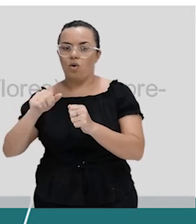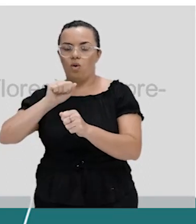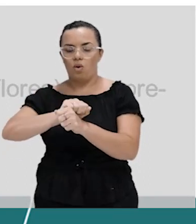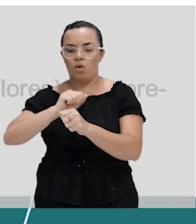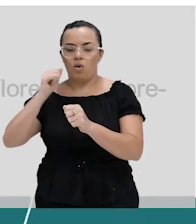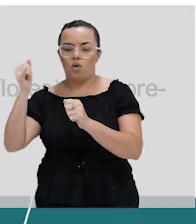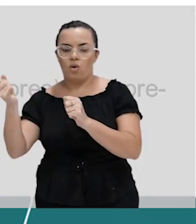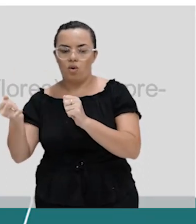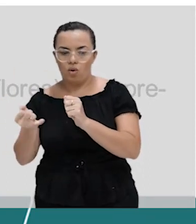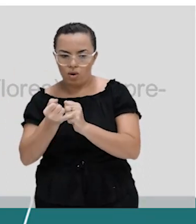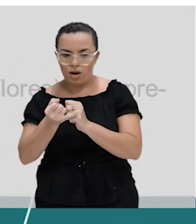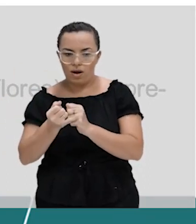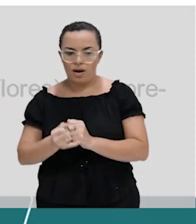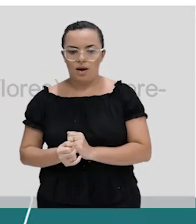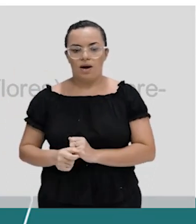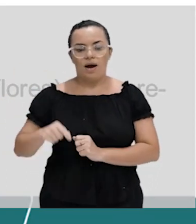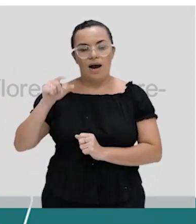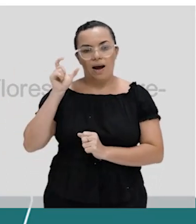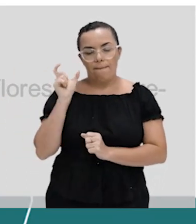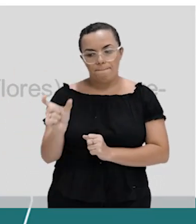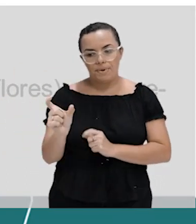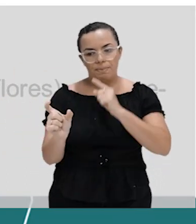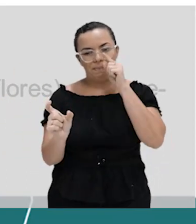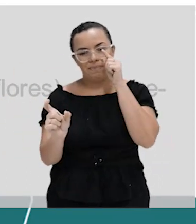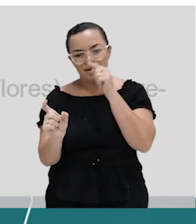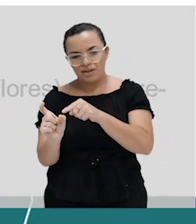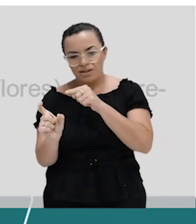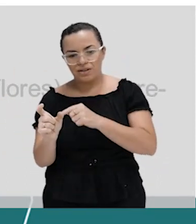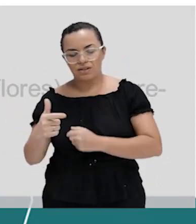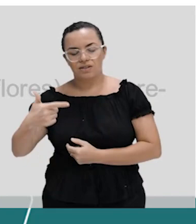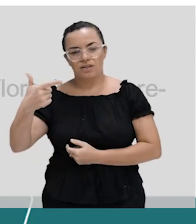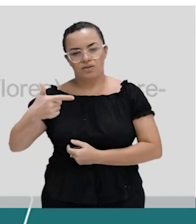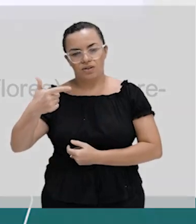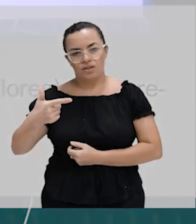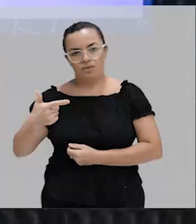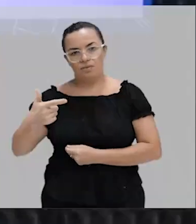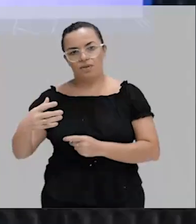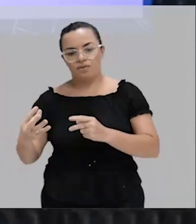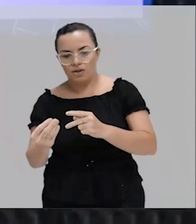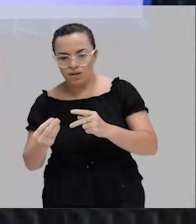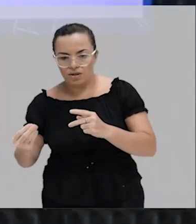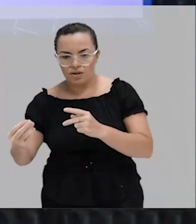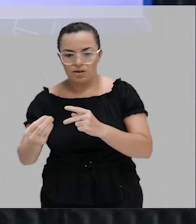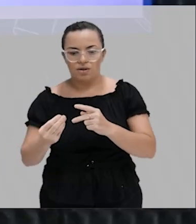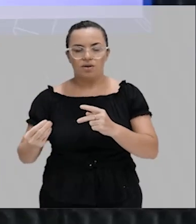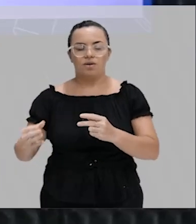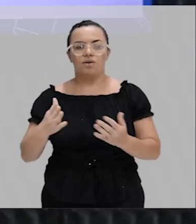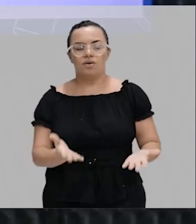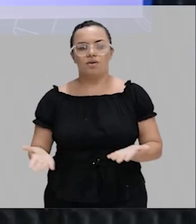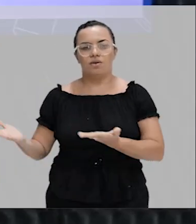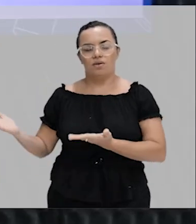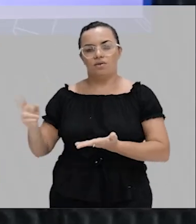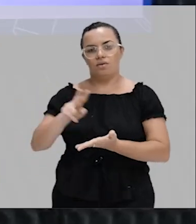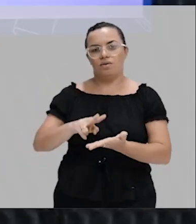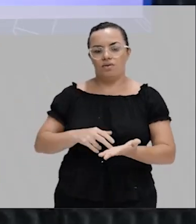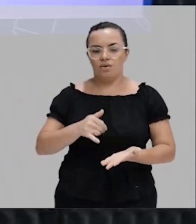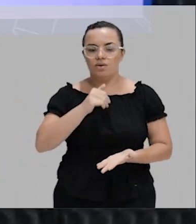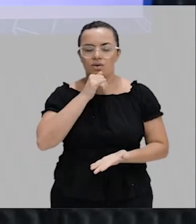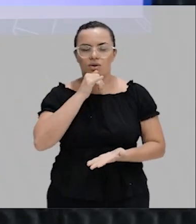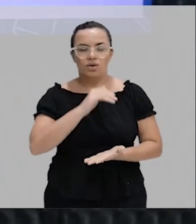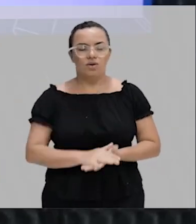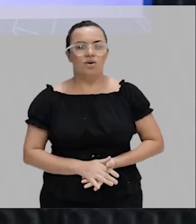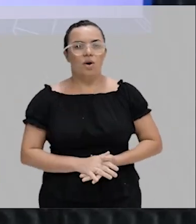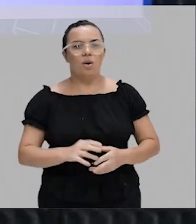assinados. Beija-flor, beija-flores. Sempre viva, sempre vivas. Por isso que é muito importante vocês terem um total